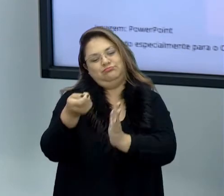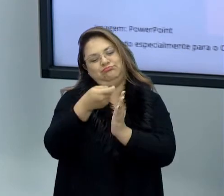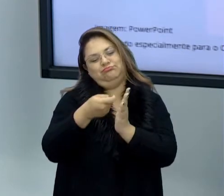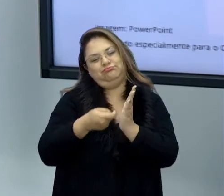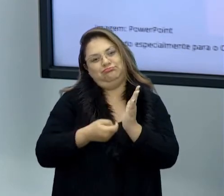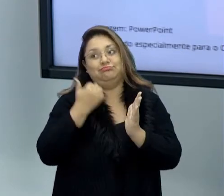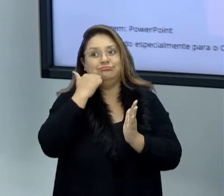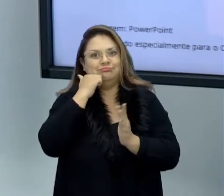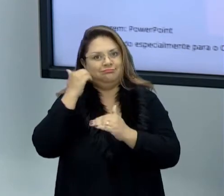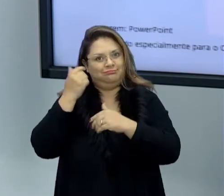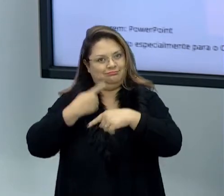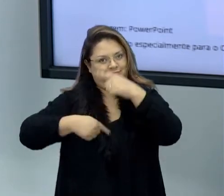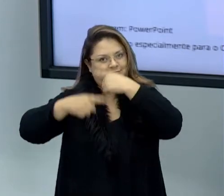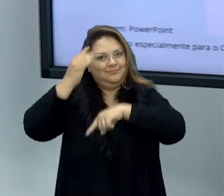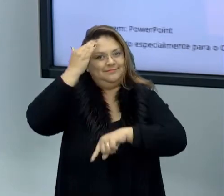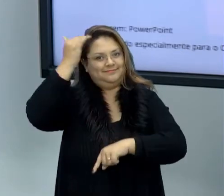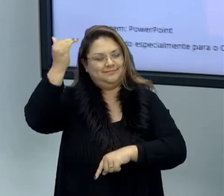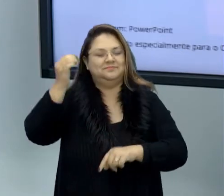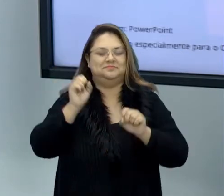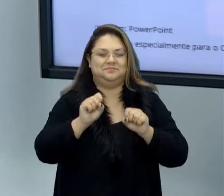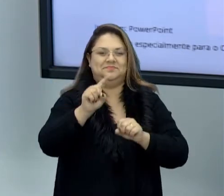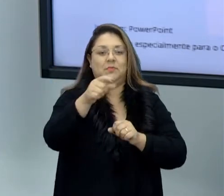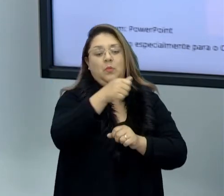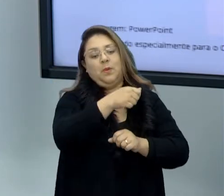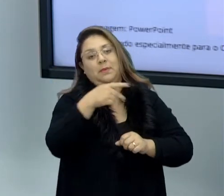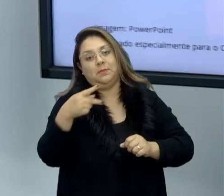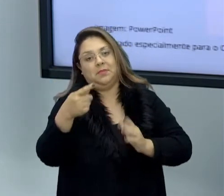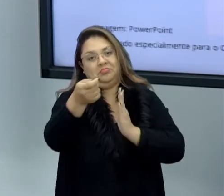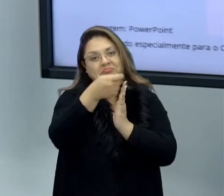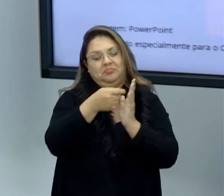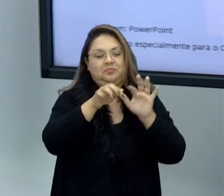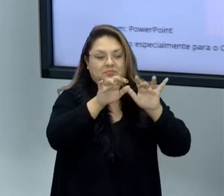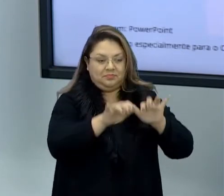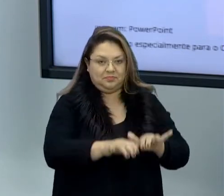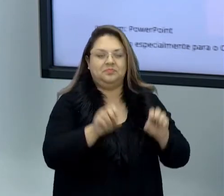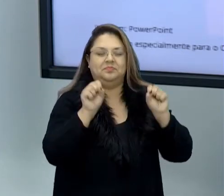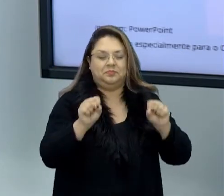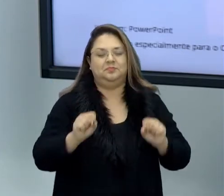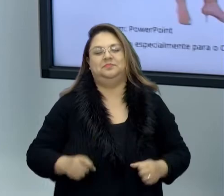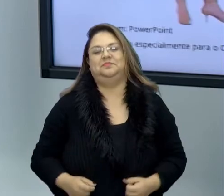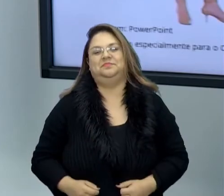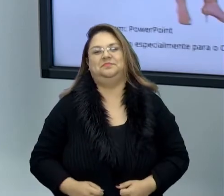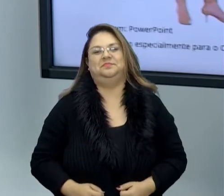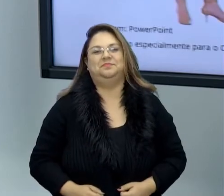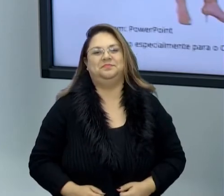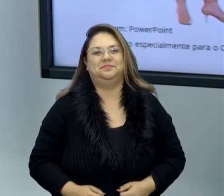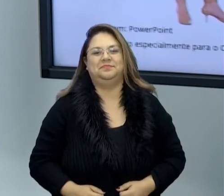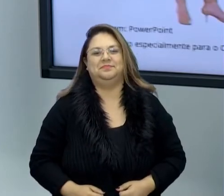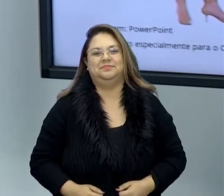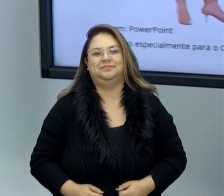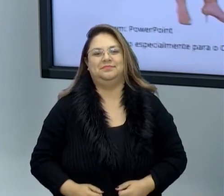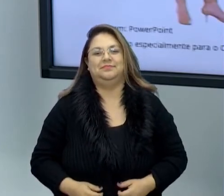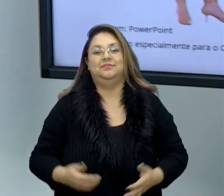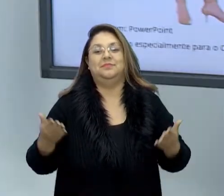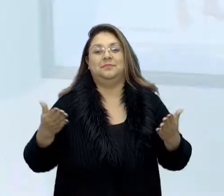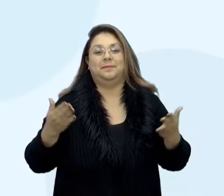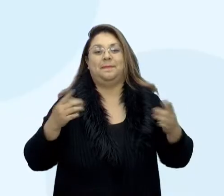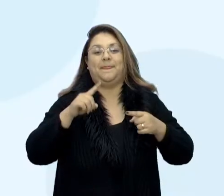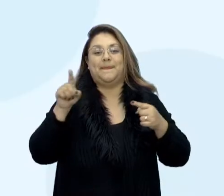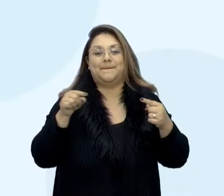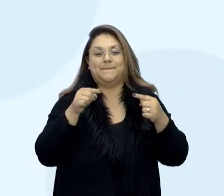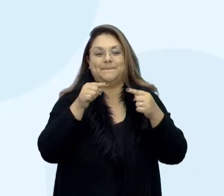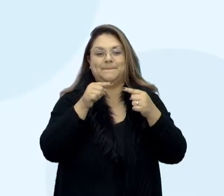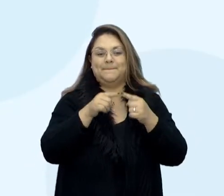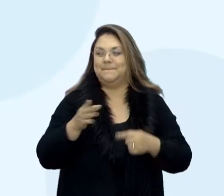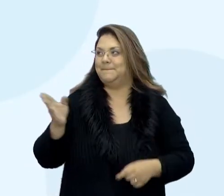um aplicativo se você achar mais fácil. Vamos lá? Qual é o objetivo da aula de hoje? Que